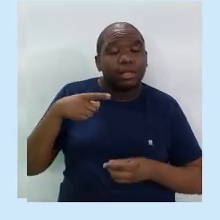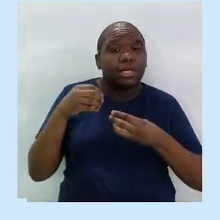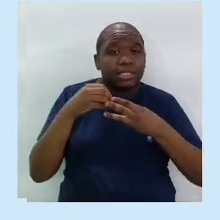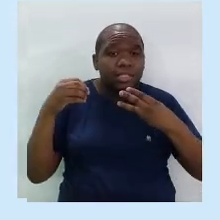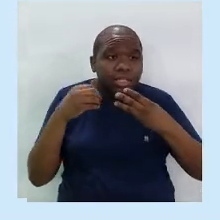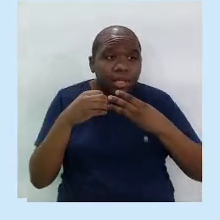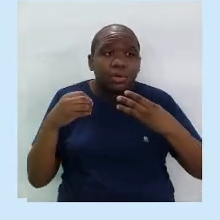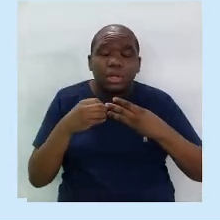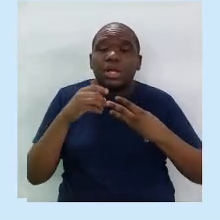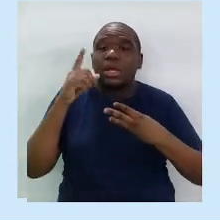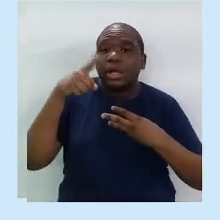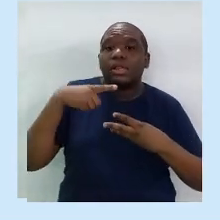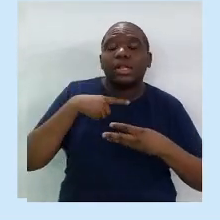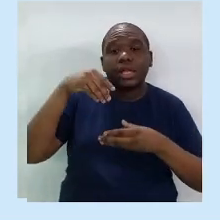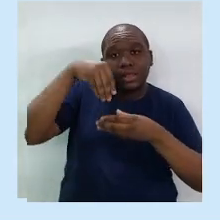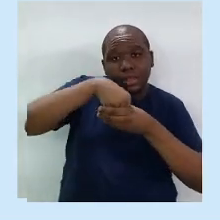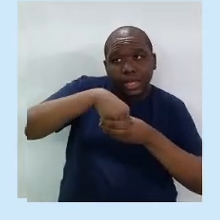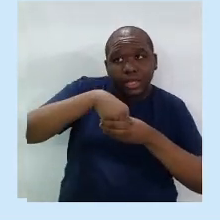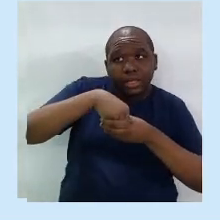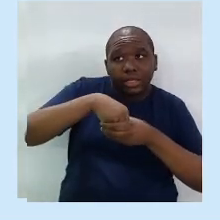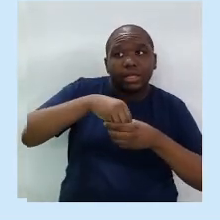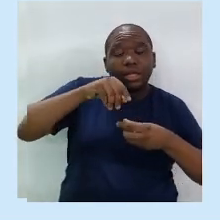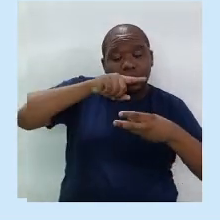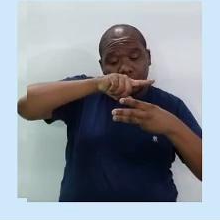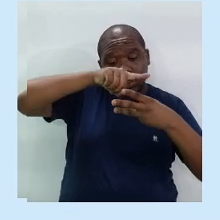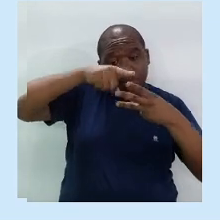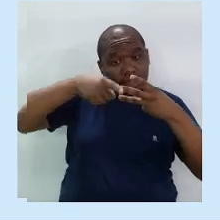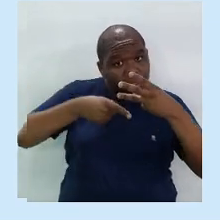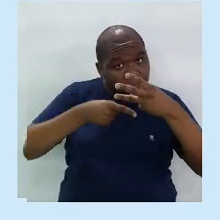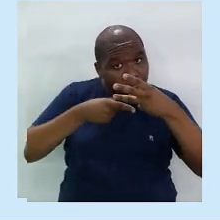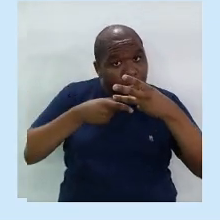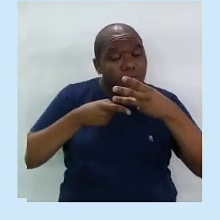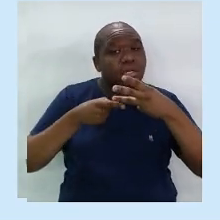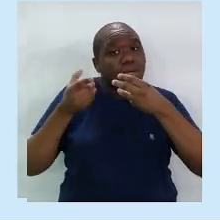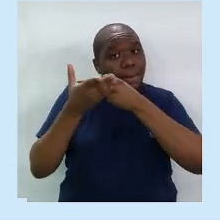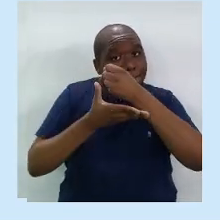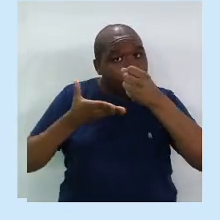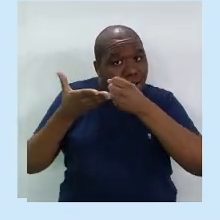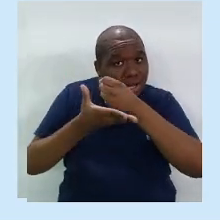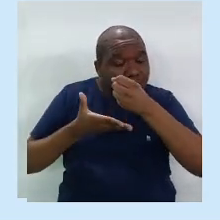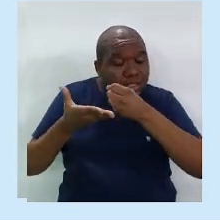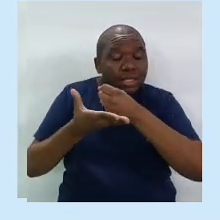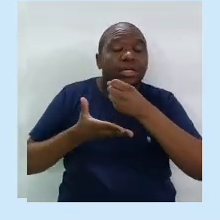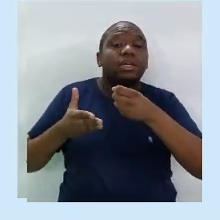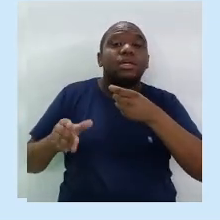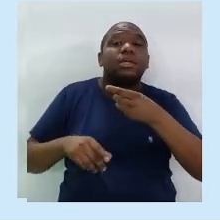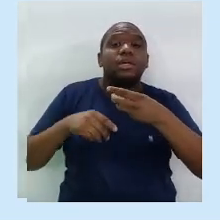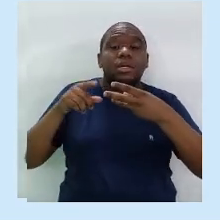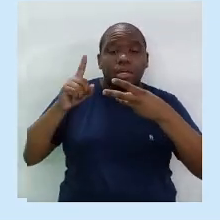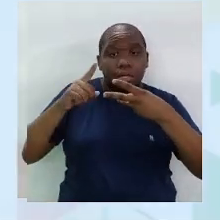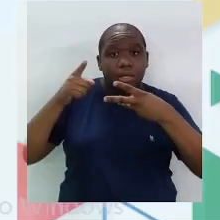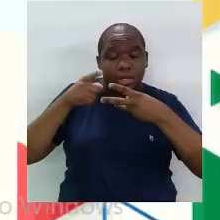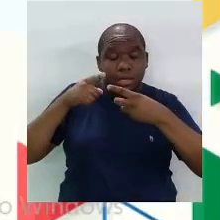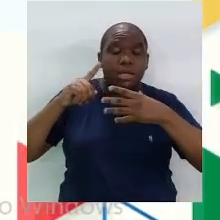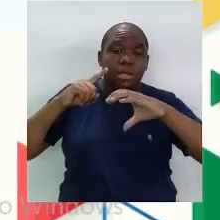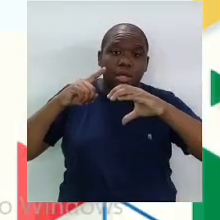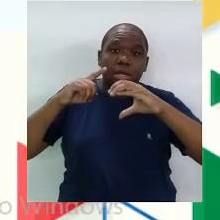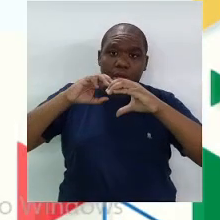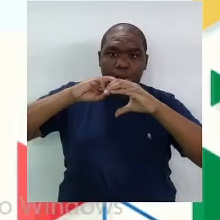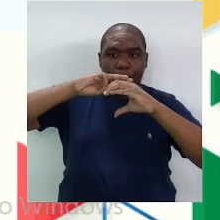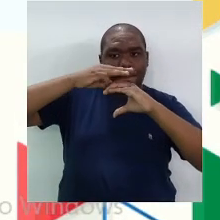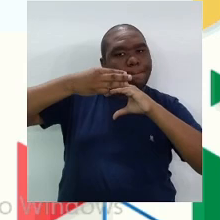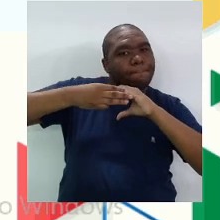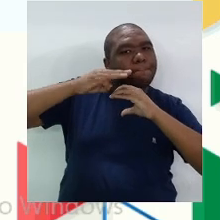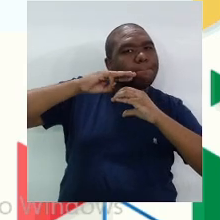ela vai ser composta aí, de 3 partes básicas, que a gente chama membrana